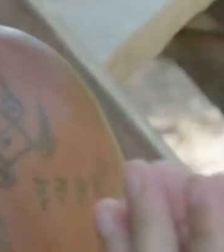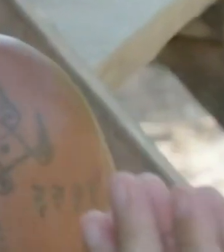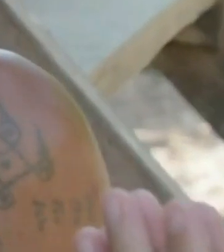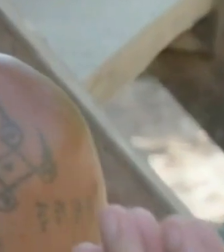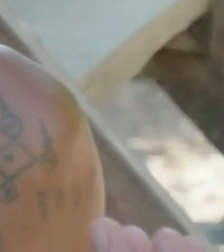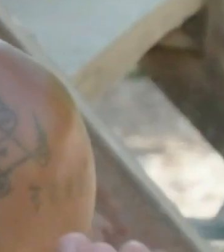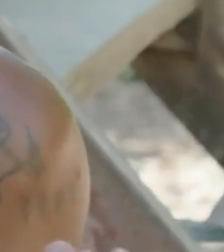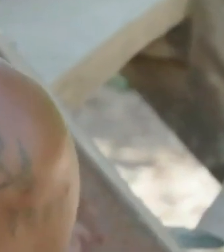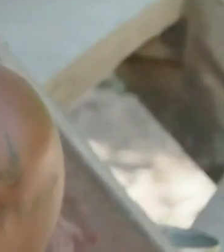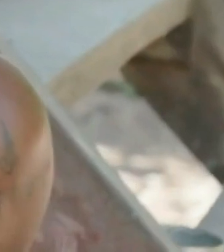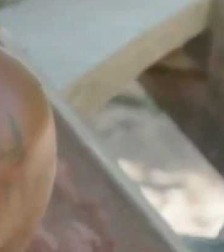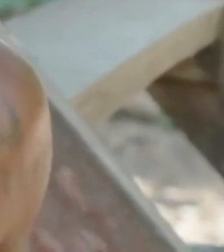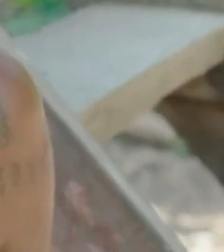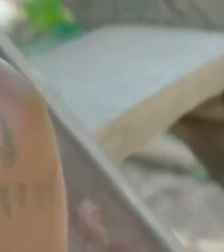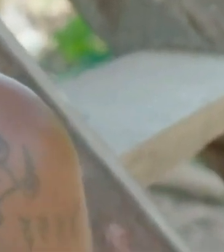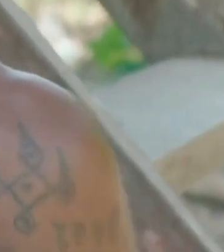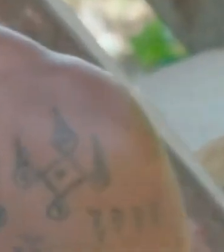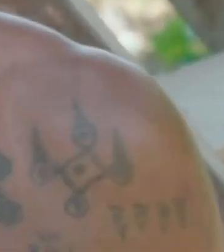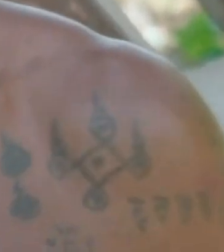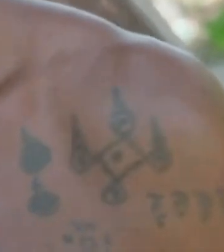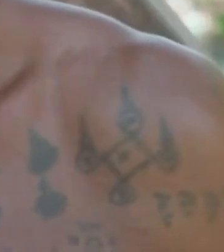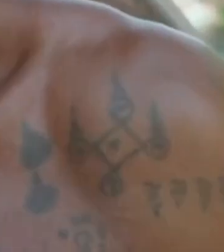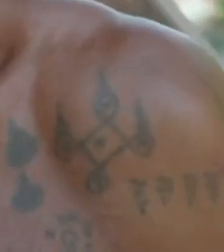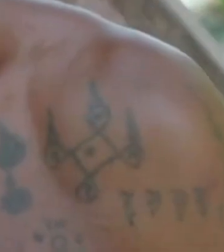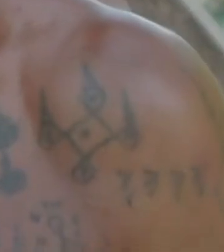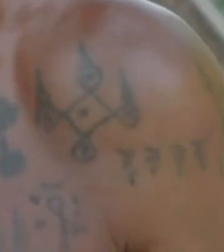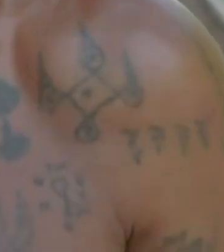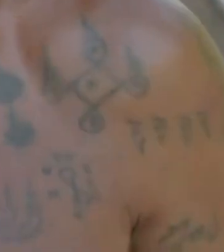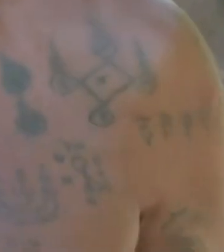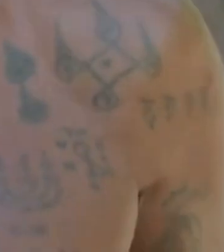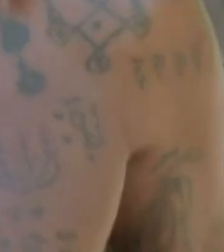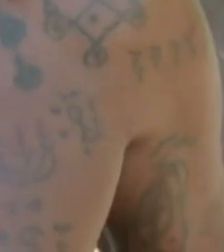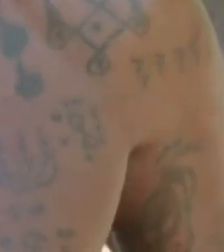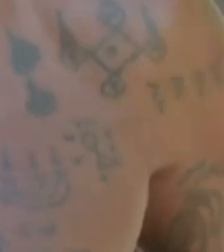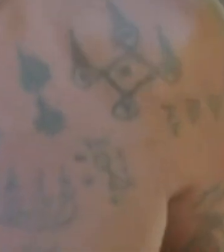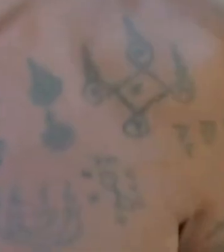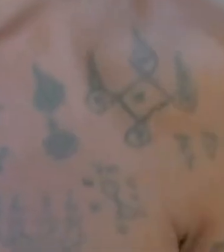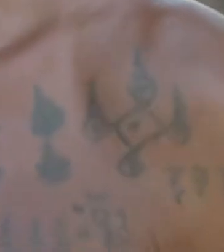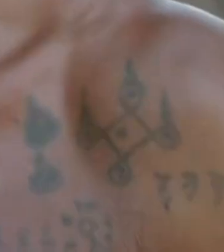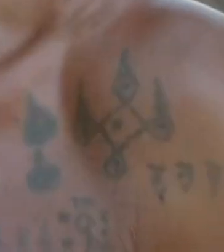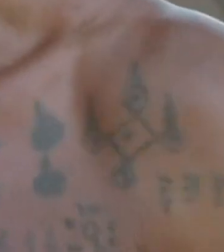We have thousands of landmine survivors, amputees.